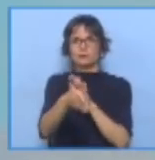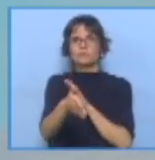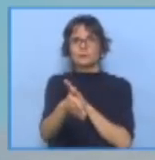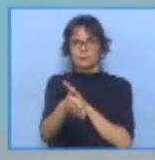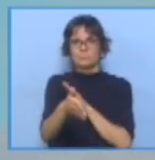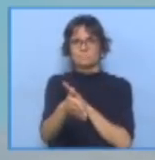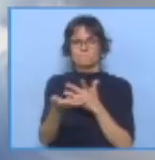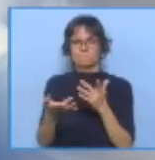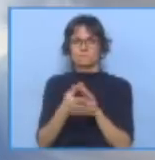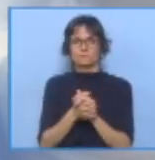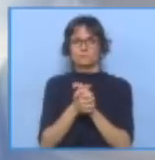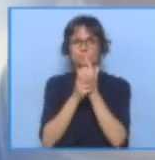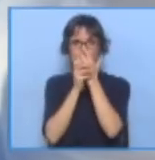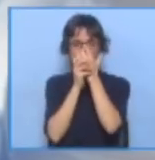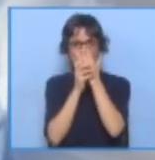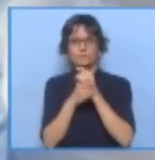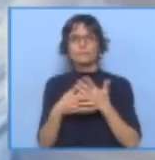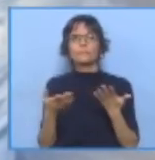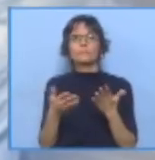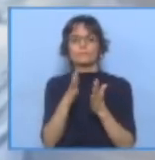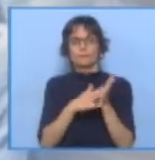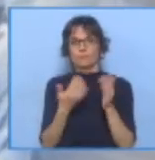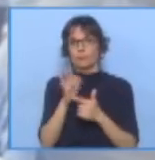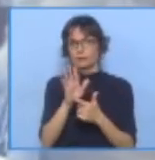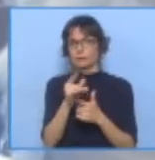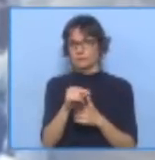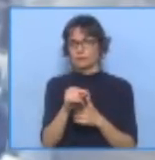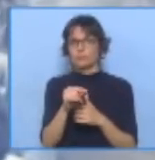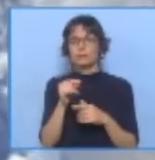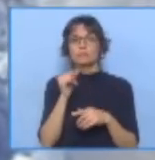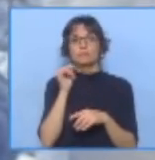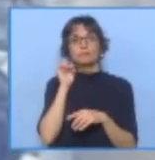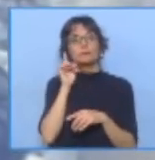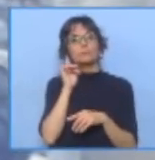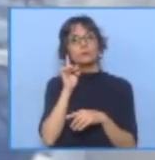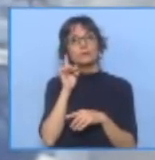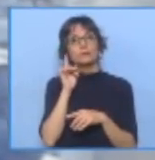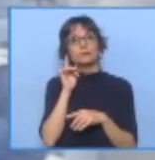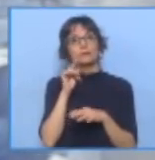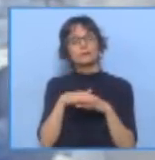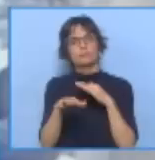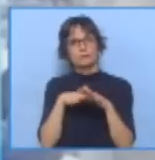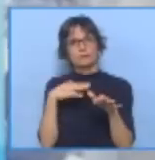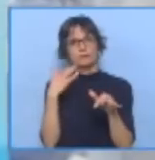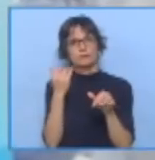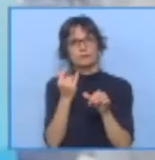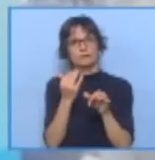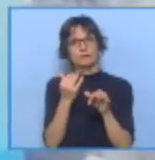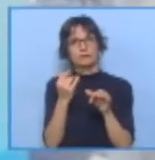aqui o fundamento. E, portanto, mostra, por outro lado, também a primazia dos gestos